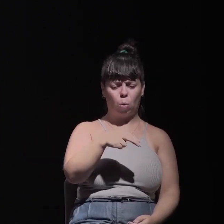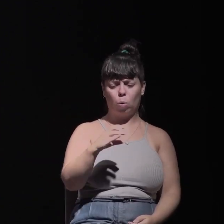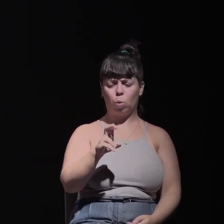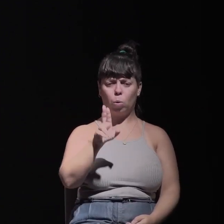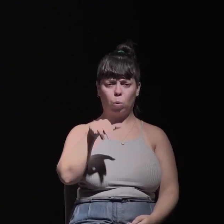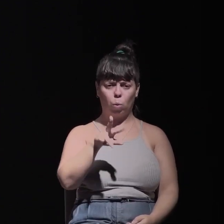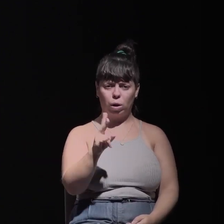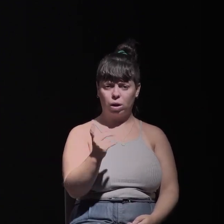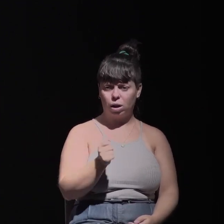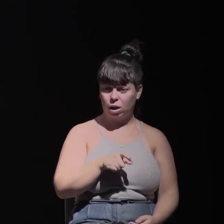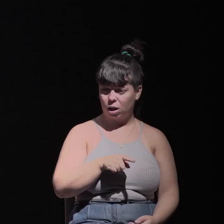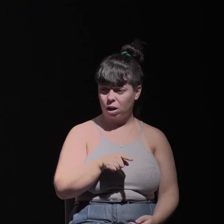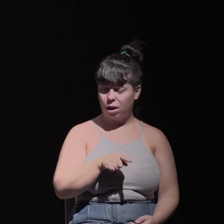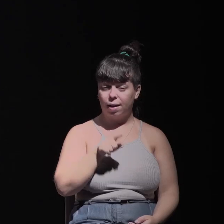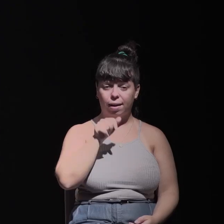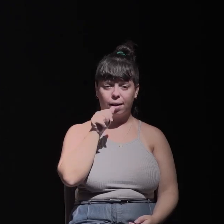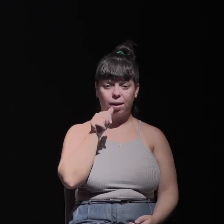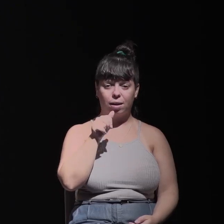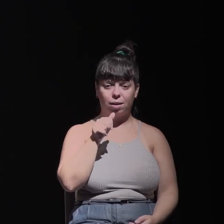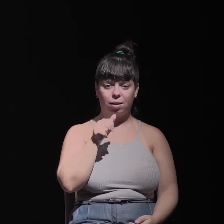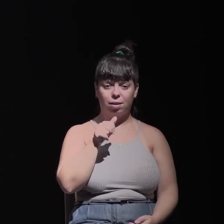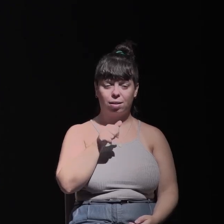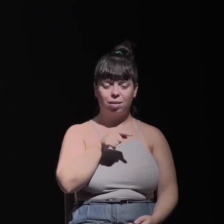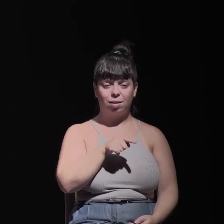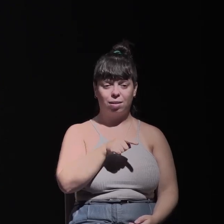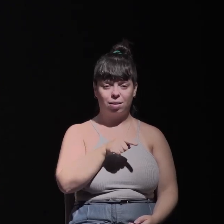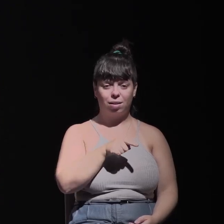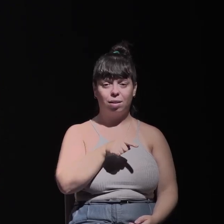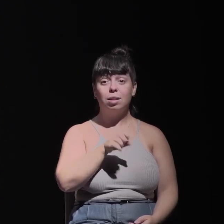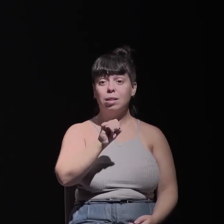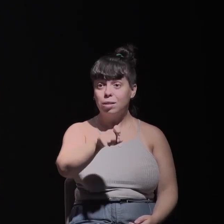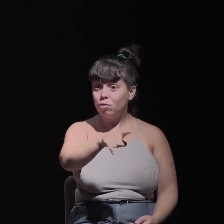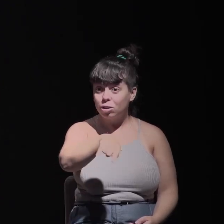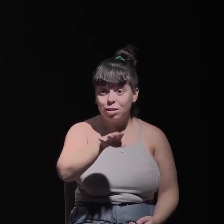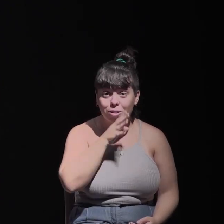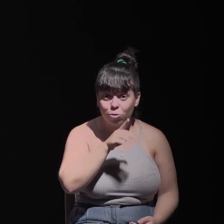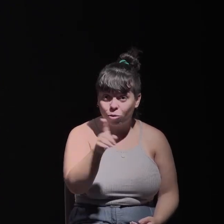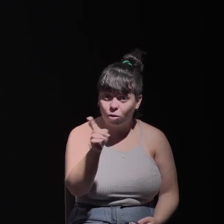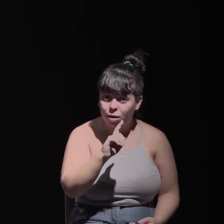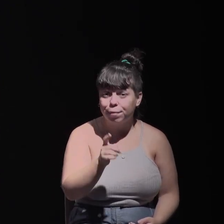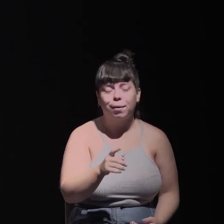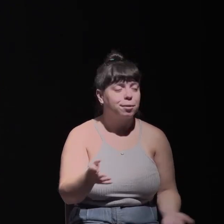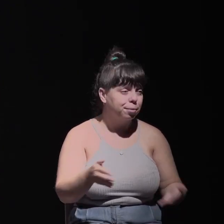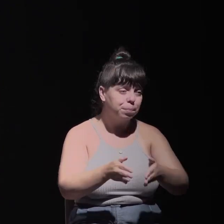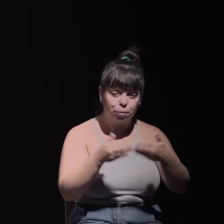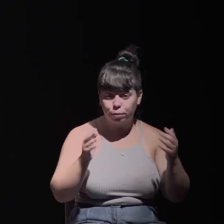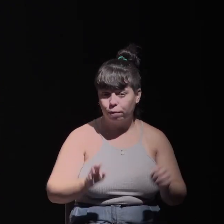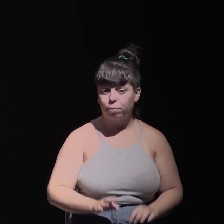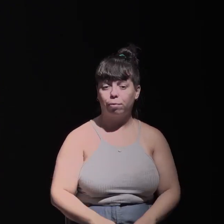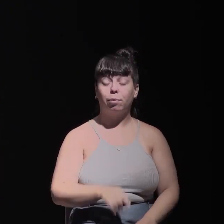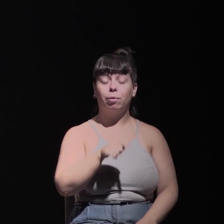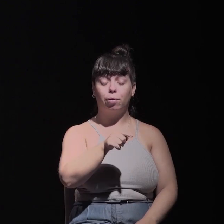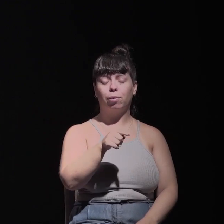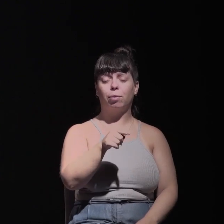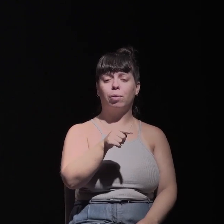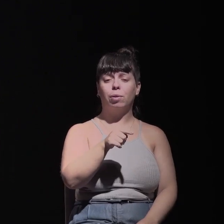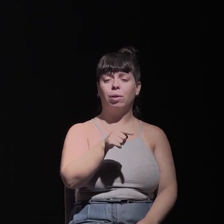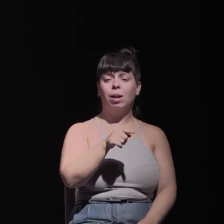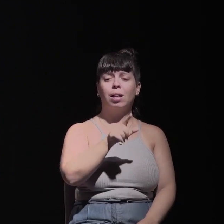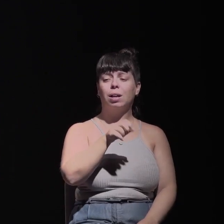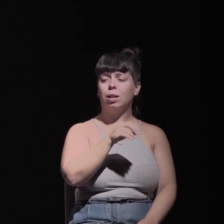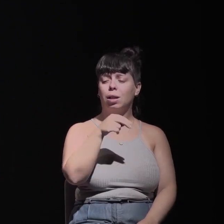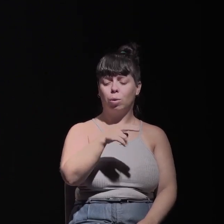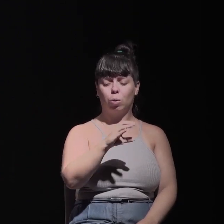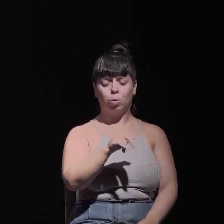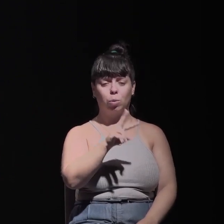outra que falha de caráter, se a gente não for atrás. Neon Cunha me ensinou uma coisa há uns anos atrás